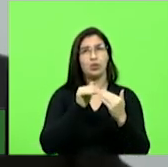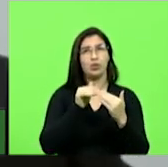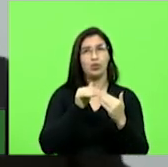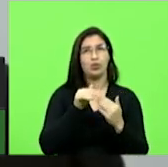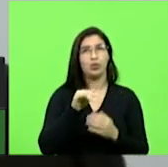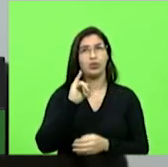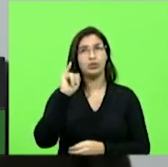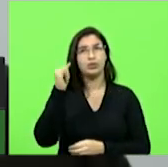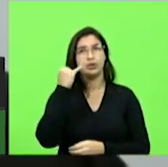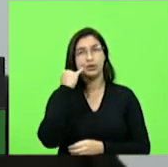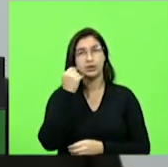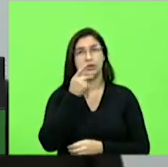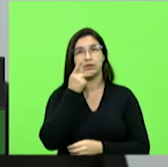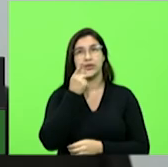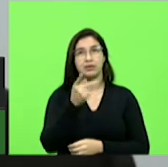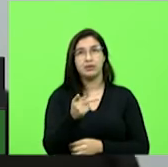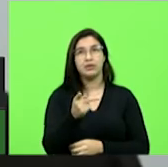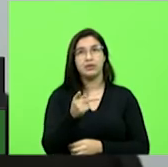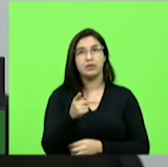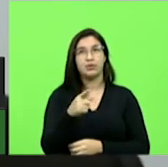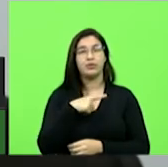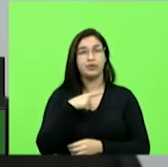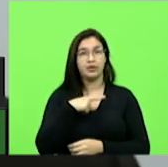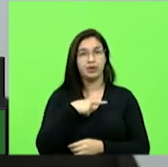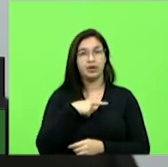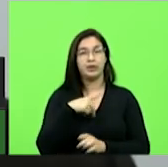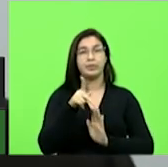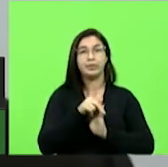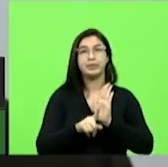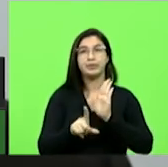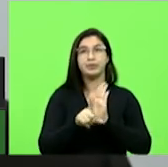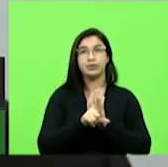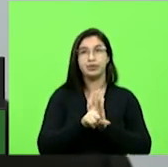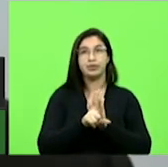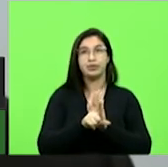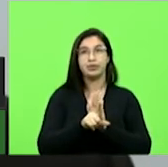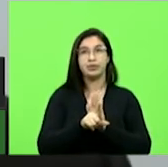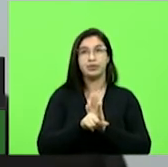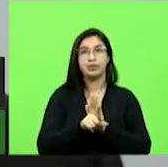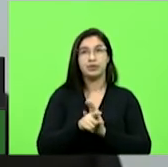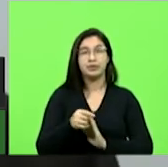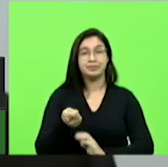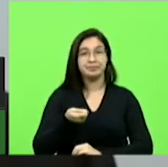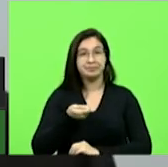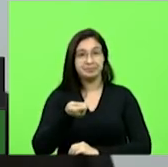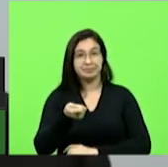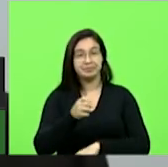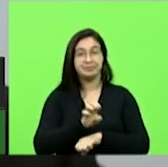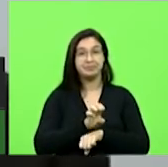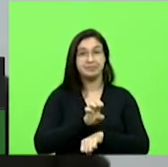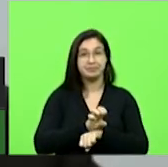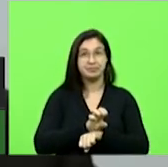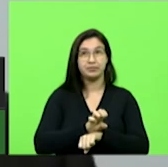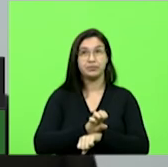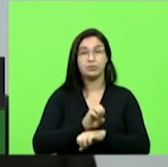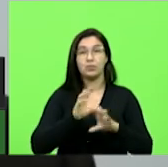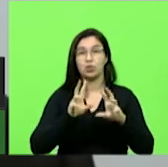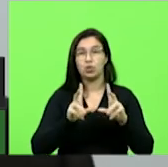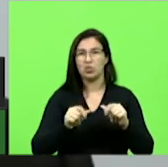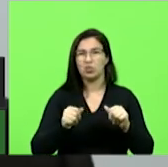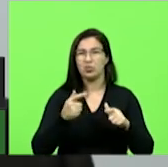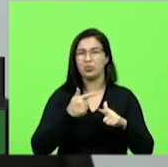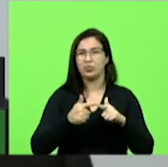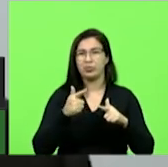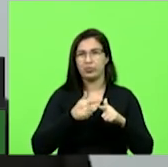Gessé colocou, que vem um projeto de lei dos procuradores do Estado que ocasionaram todo aquele transtorno